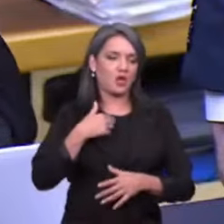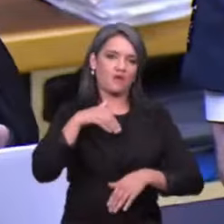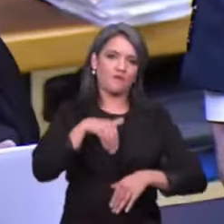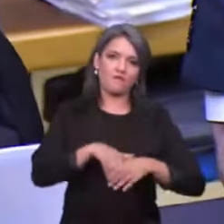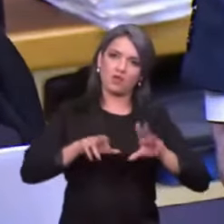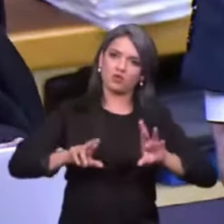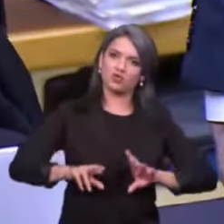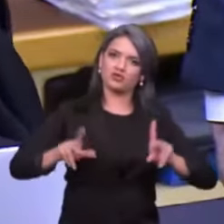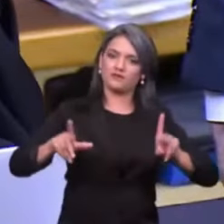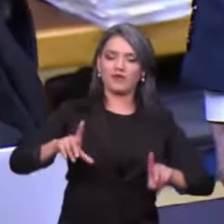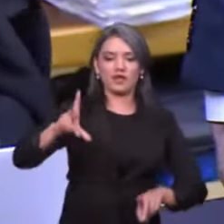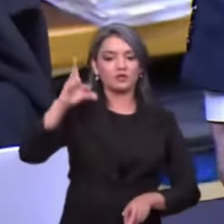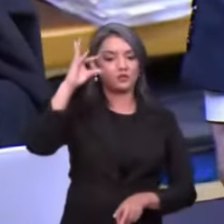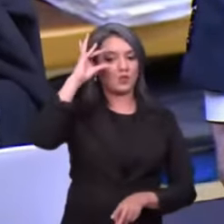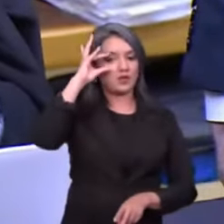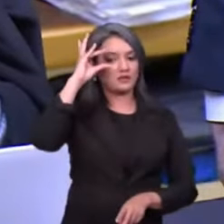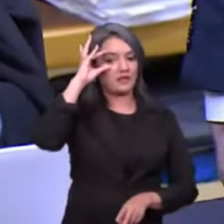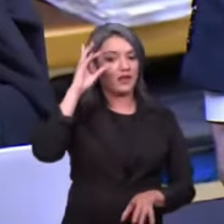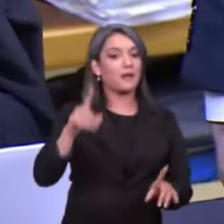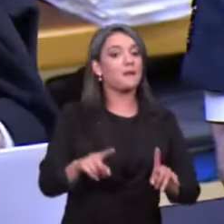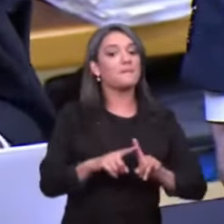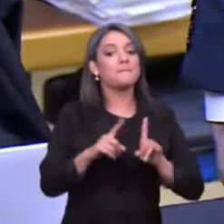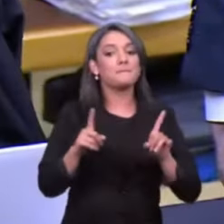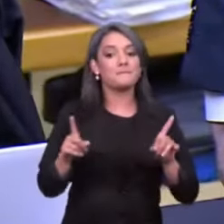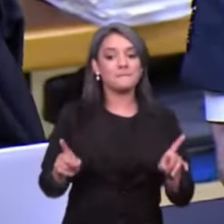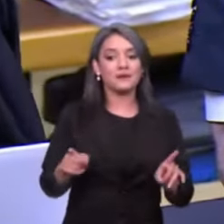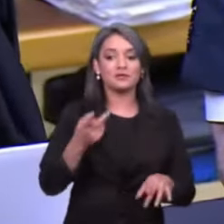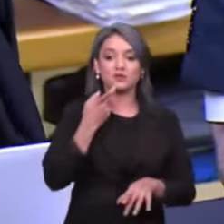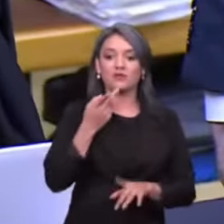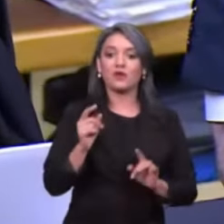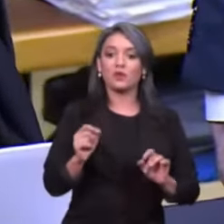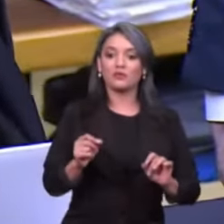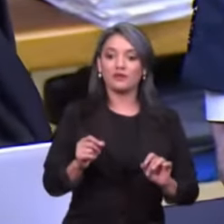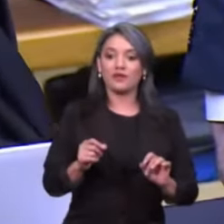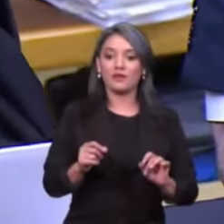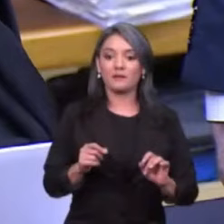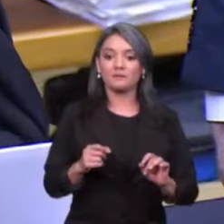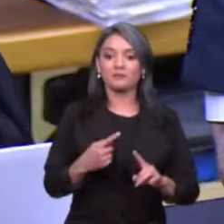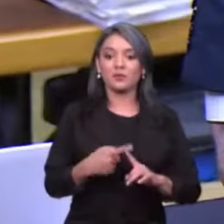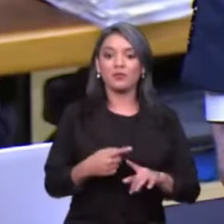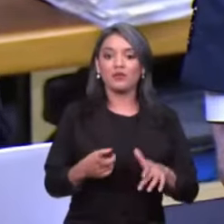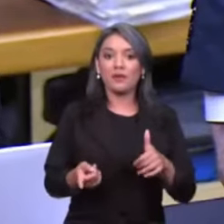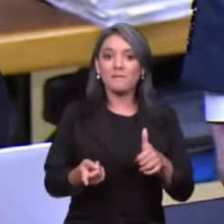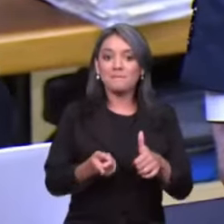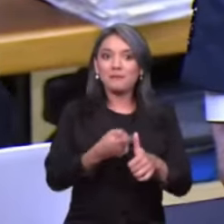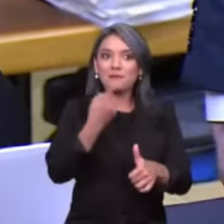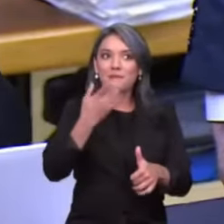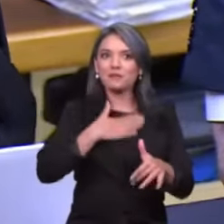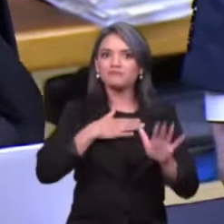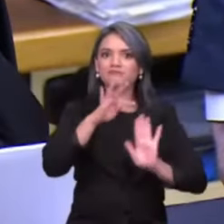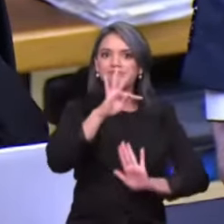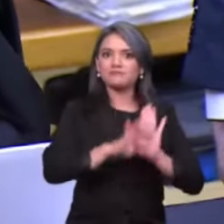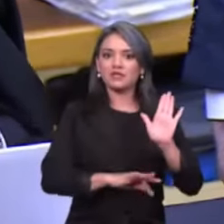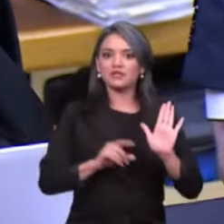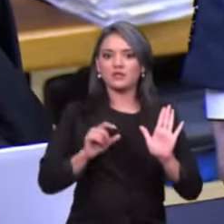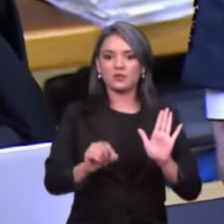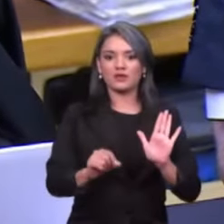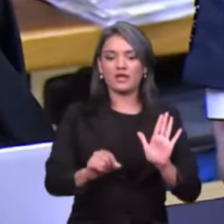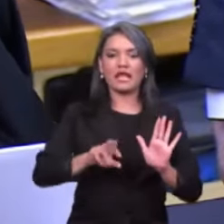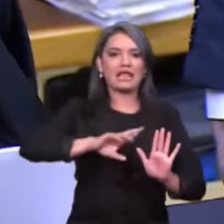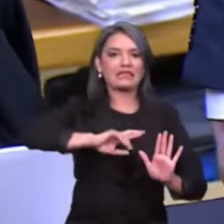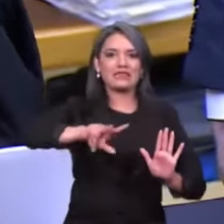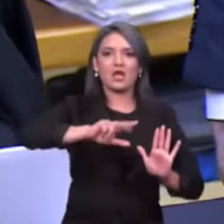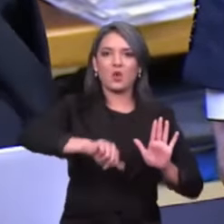mas eu preciso me manifestar nesse sentido, porque o primeiro item da minha tese é exatamente isso, não tipifica o